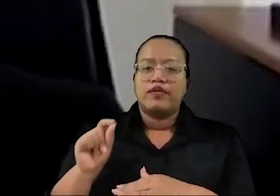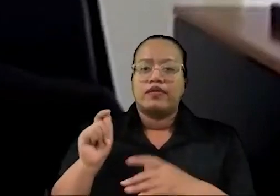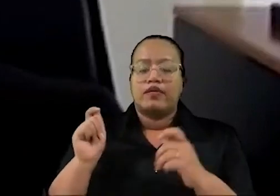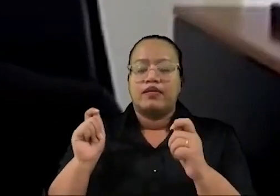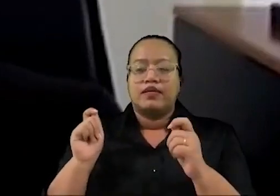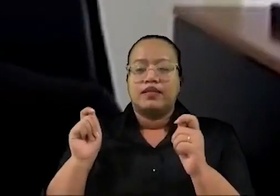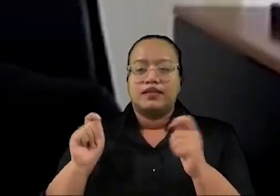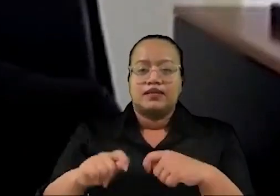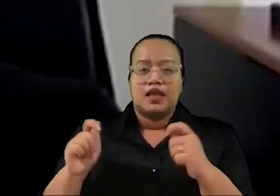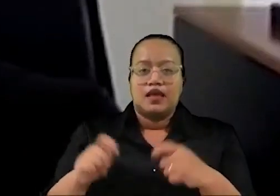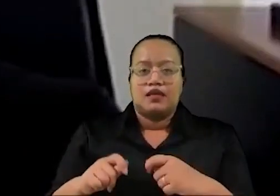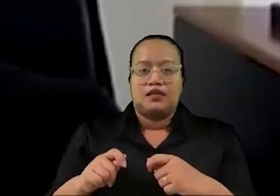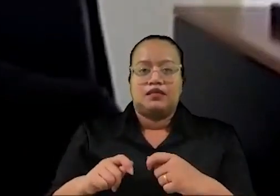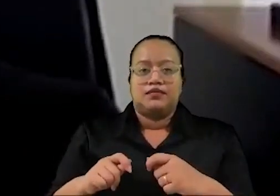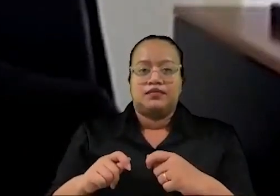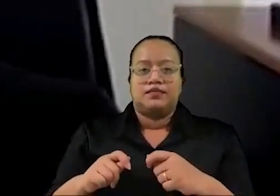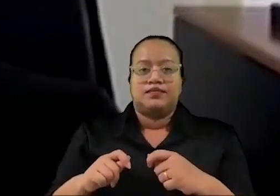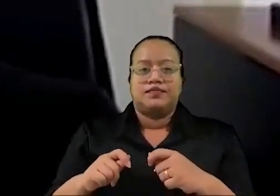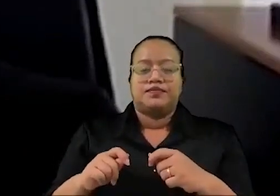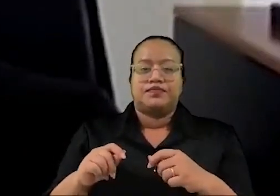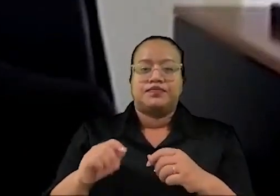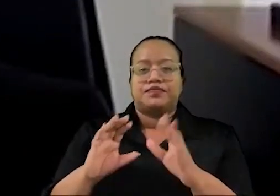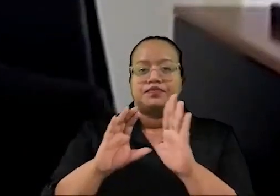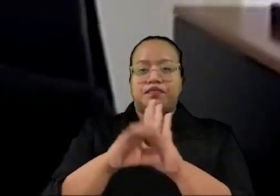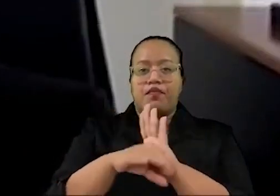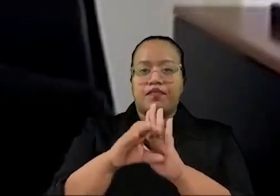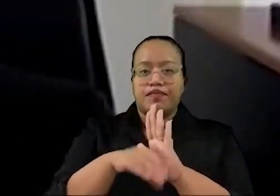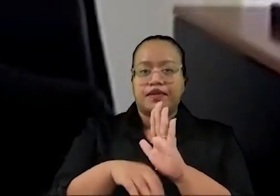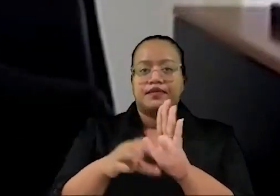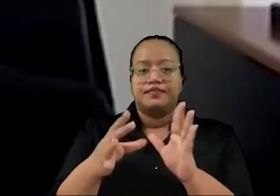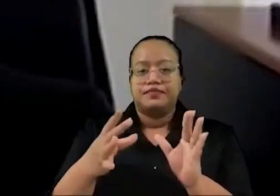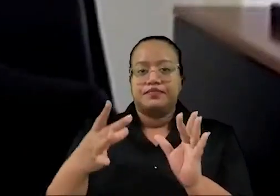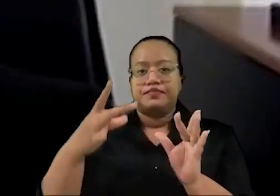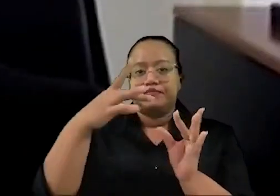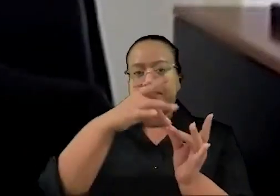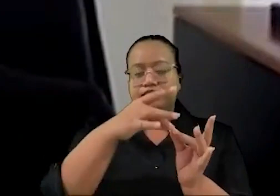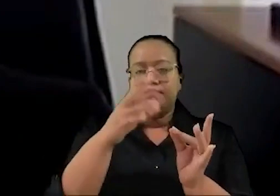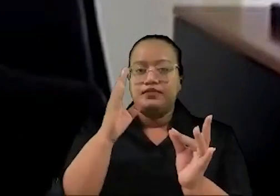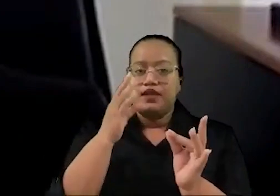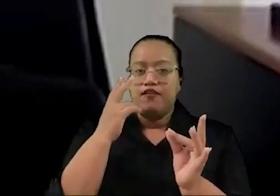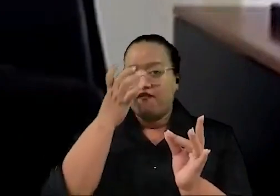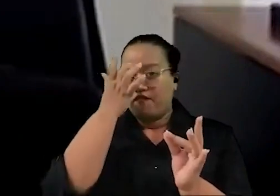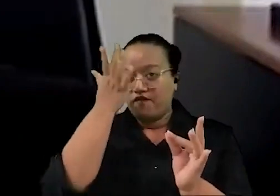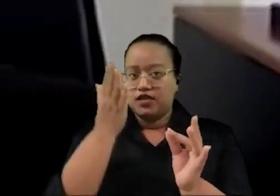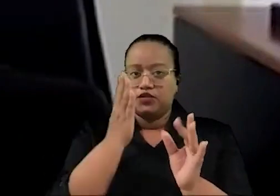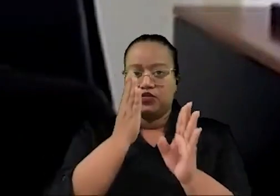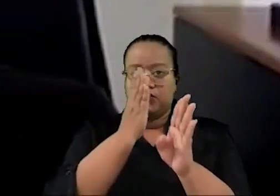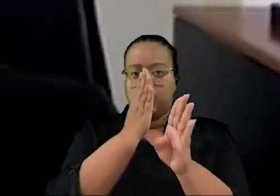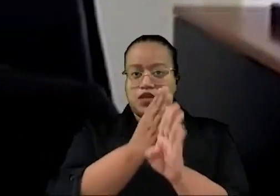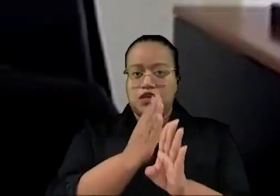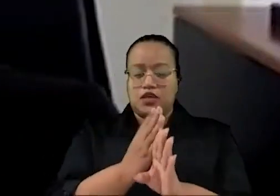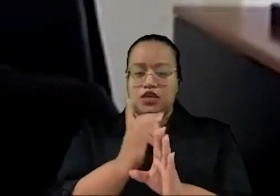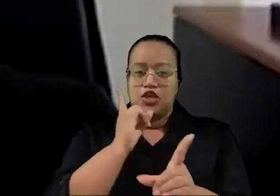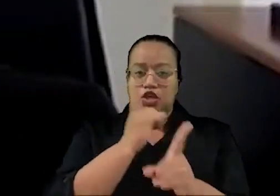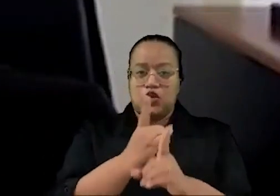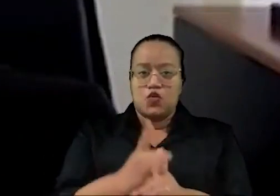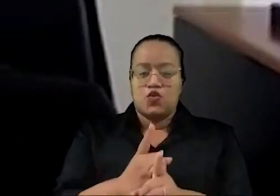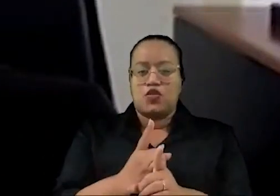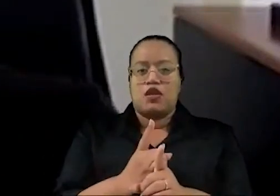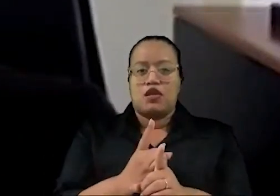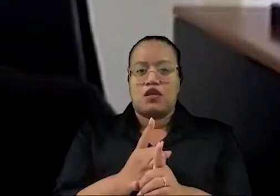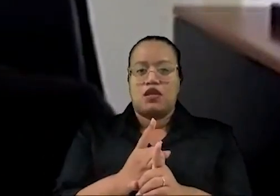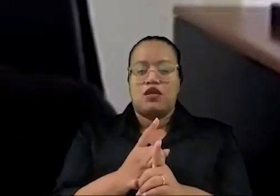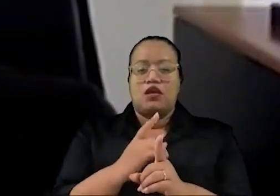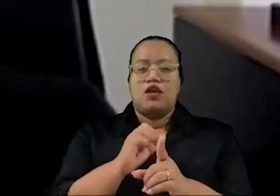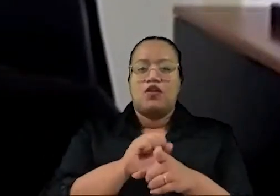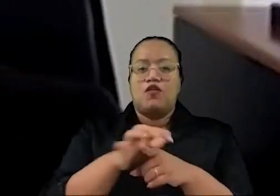desse conceito de etiquetagem automática, facilitar a identificação e automações de fluxos. E aí, com isso, a